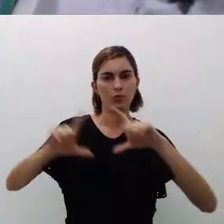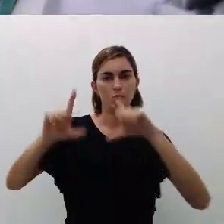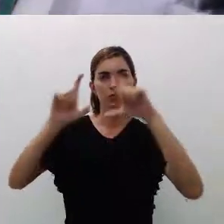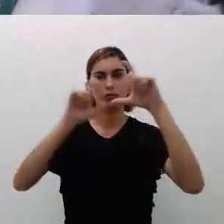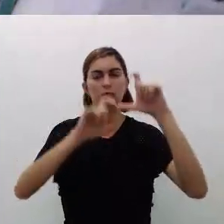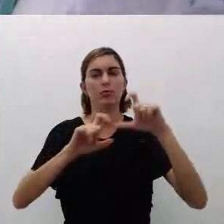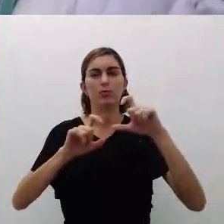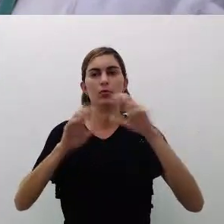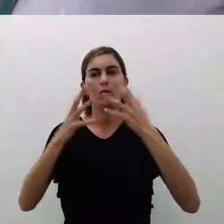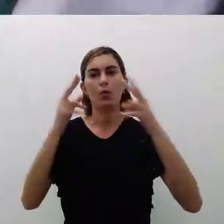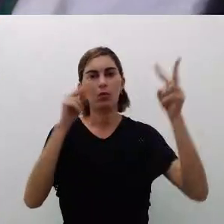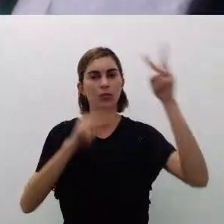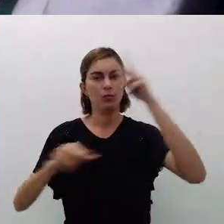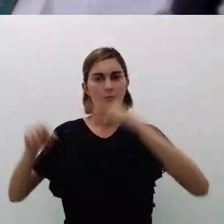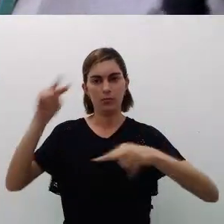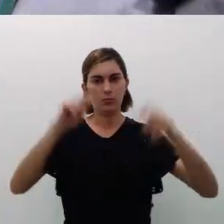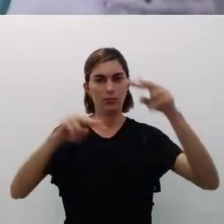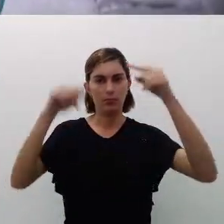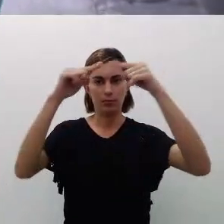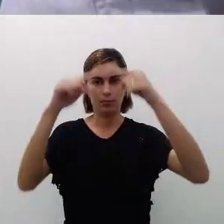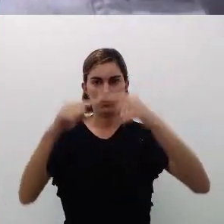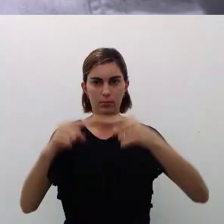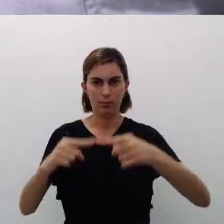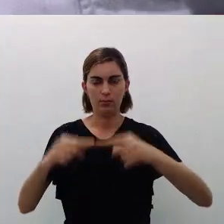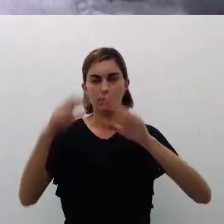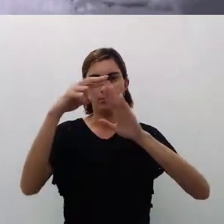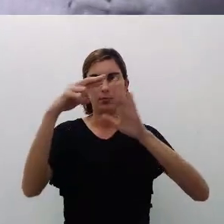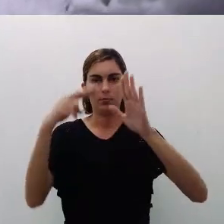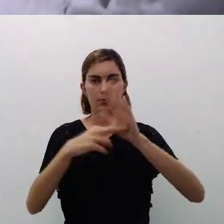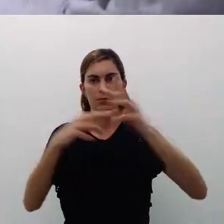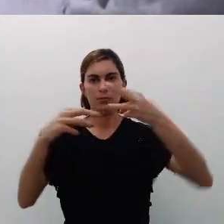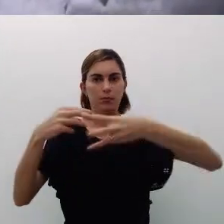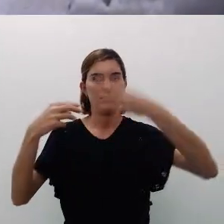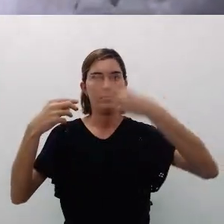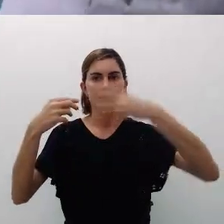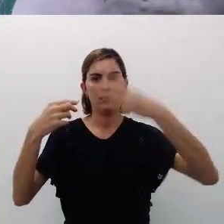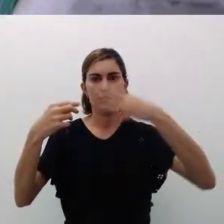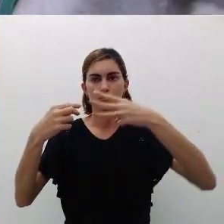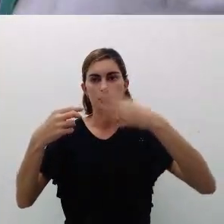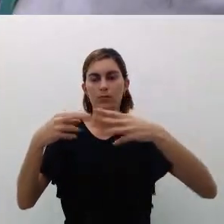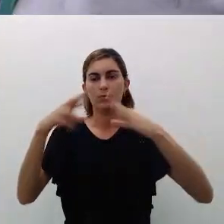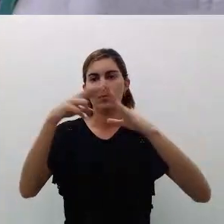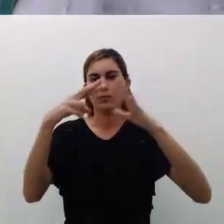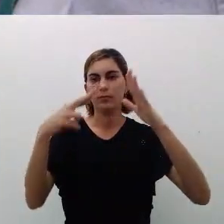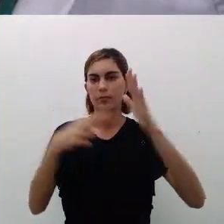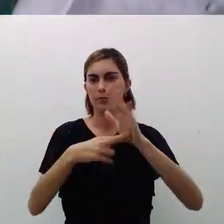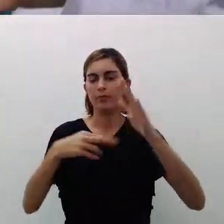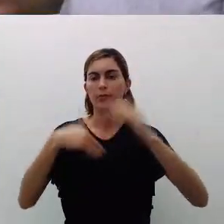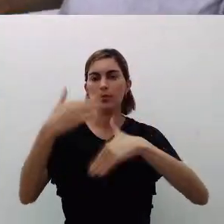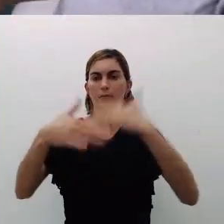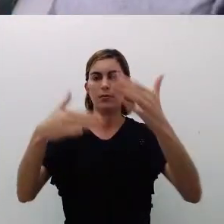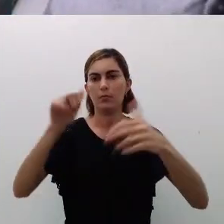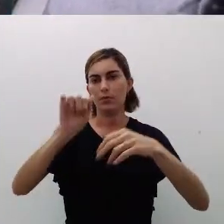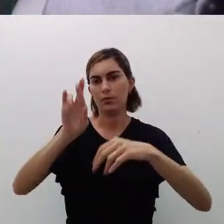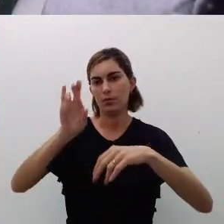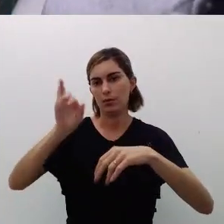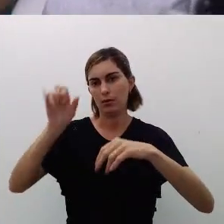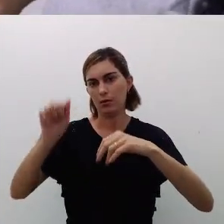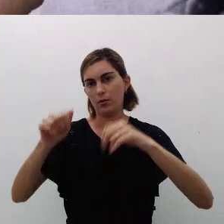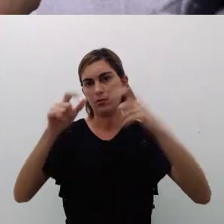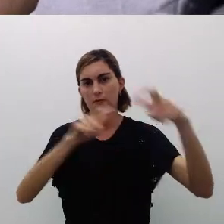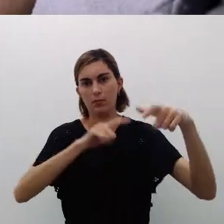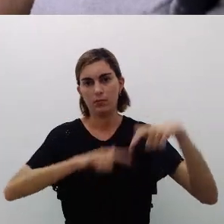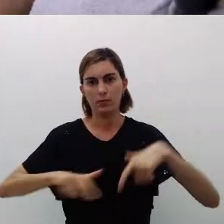a aplicação da regra dos terços e da regra da proporção áurea sobre os ambientes. Mais